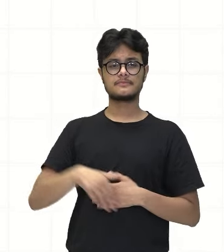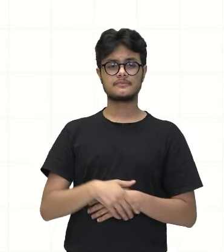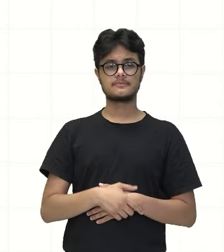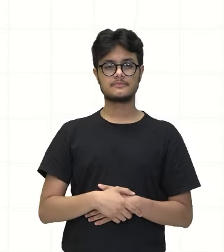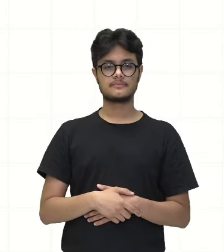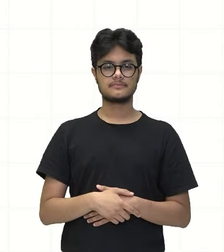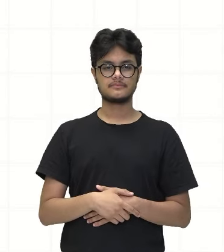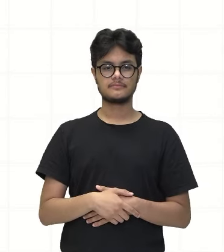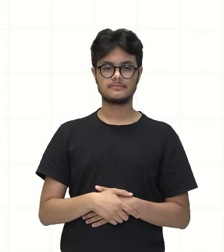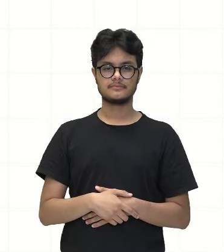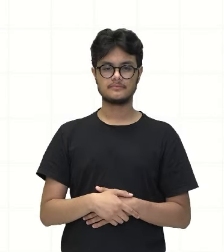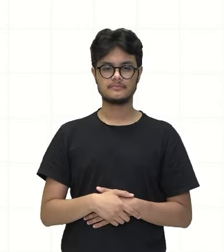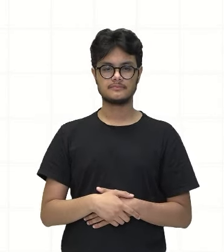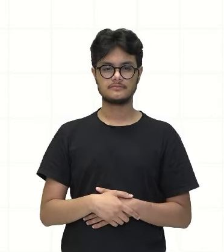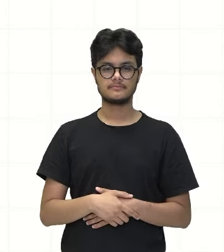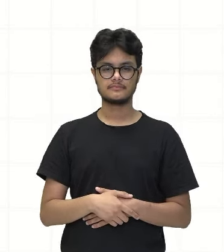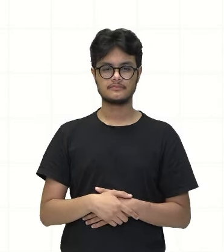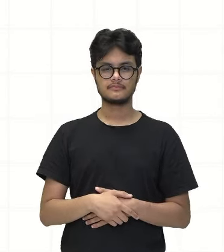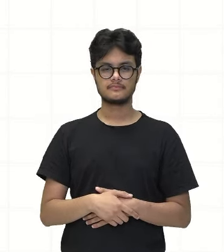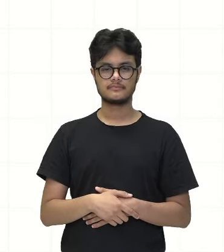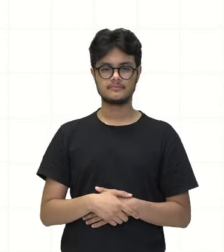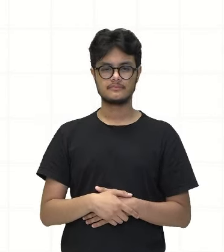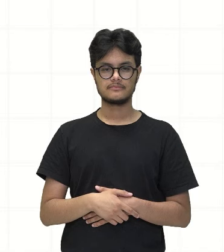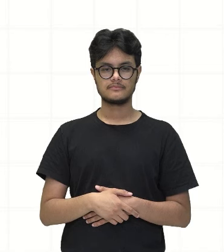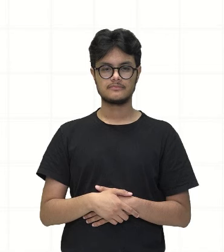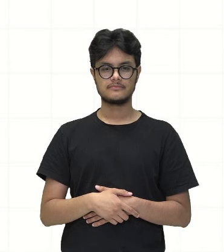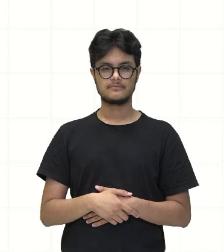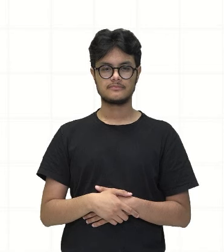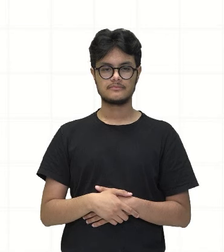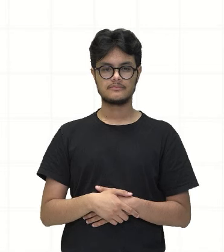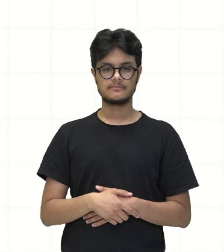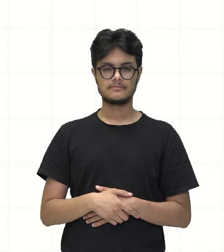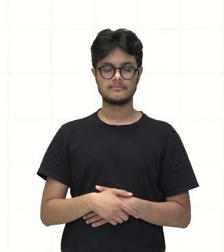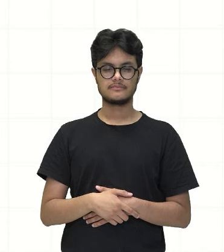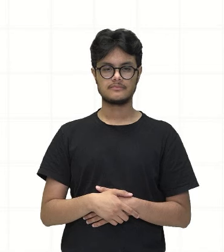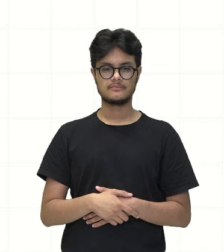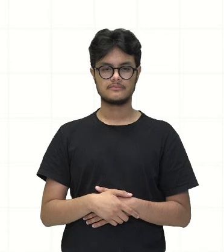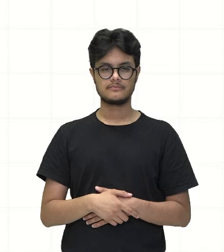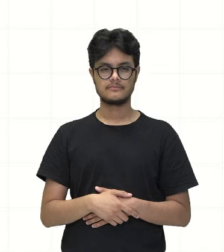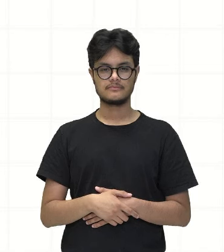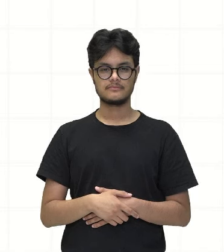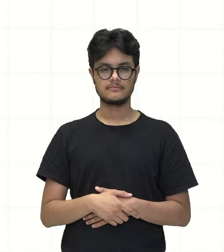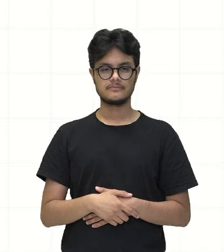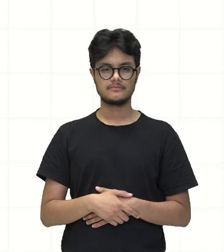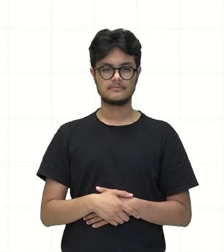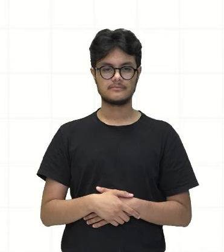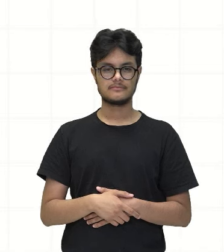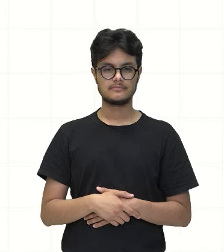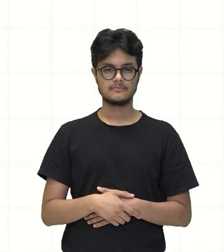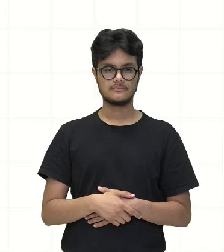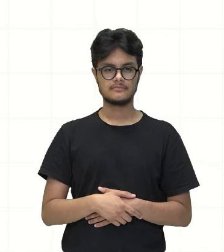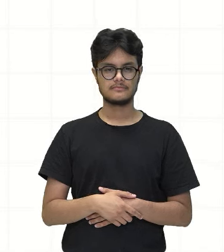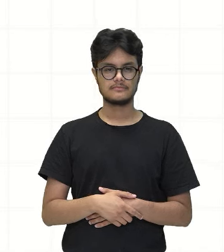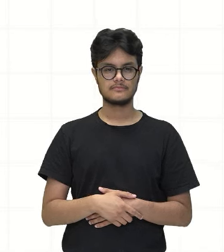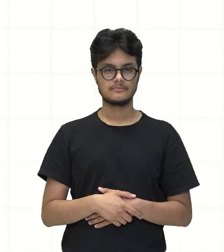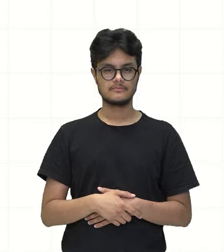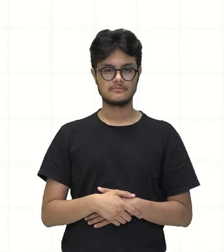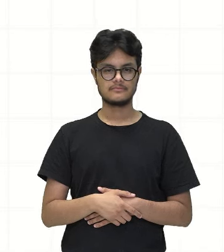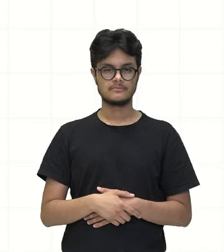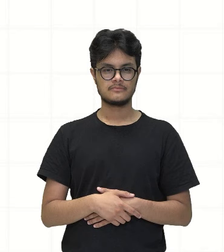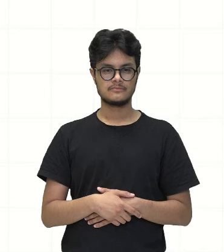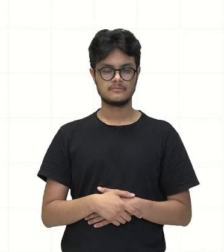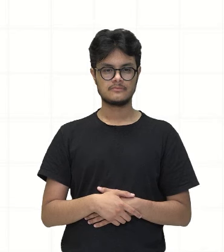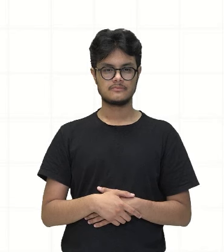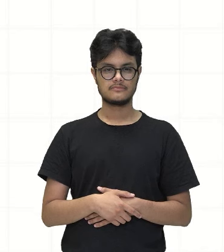verde, ó. É a projeção do próprio cateto B. Então, é esse outro pedaço aqui, o M. Eu não tenho o valor dele, né?